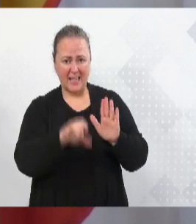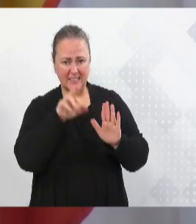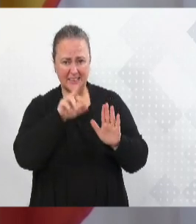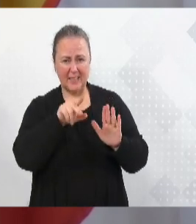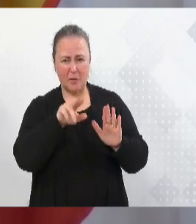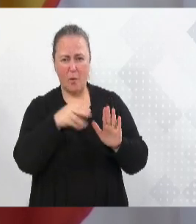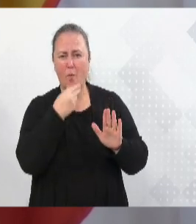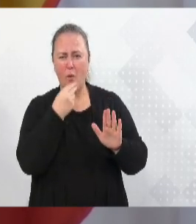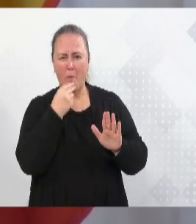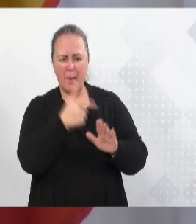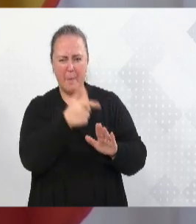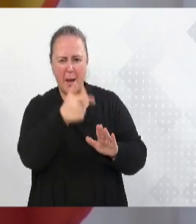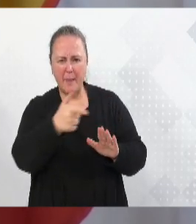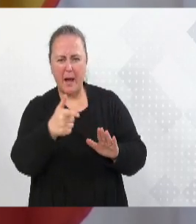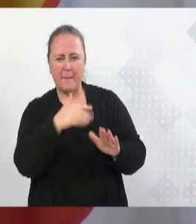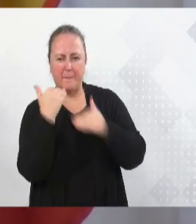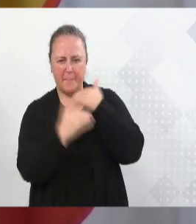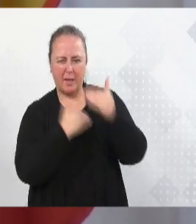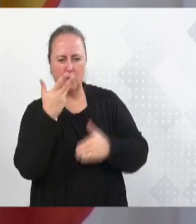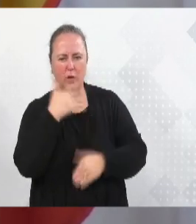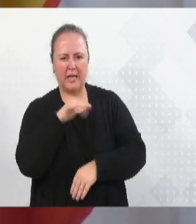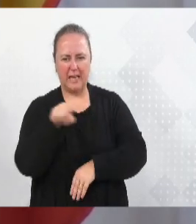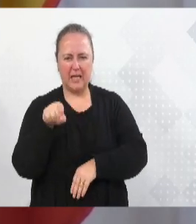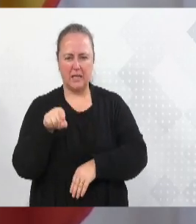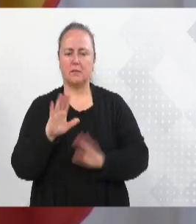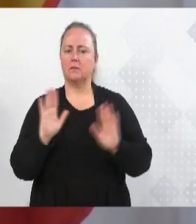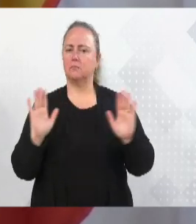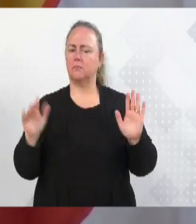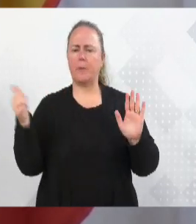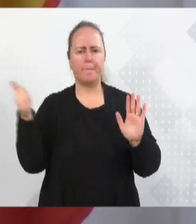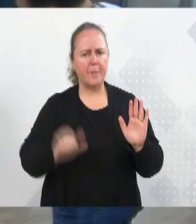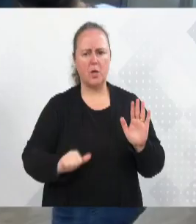venham a acontecer. Ouçam a parte, vereador Tuca.